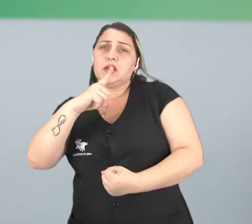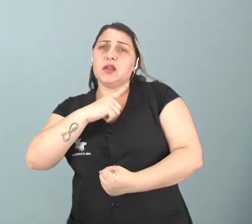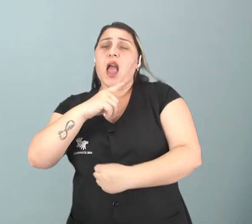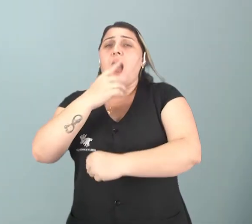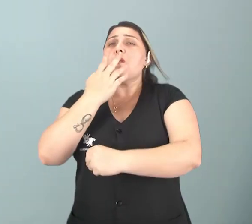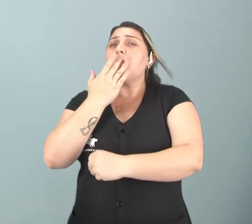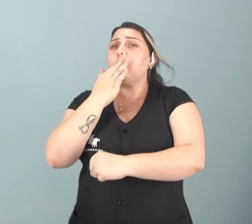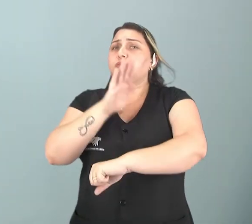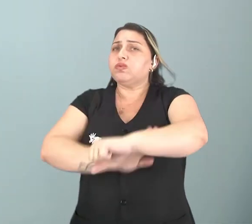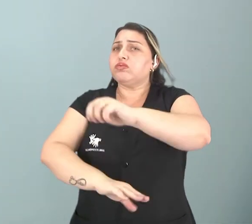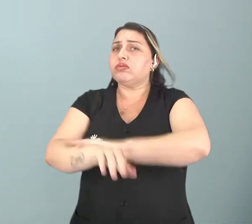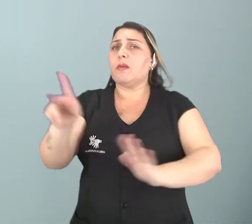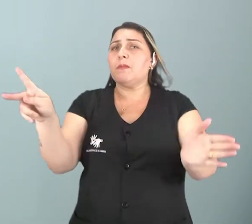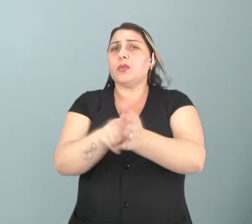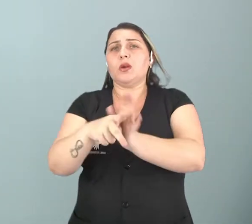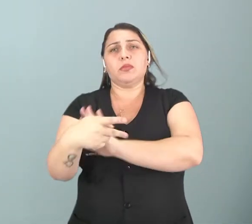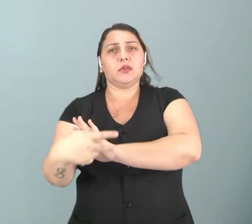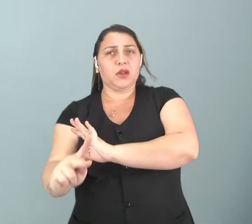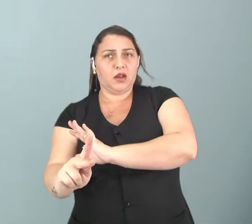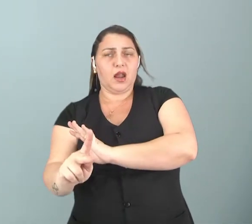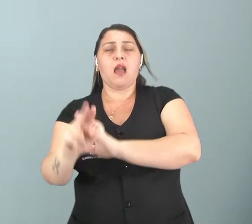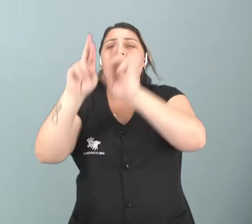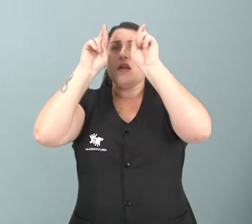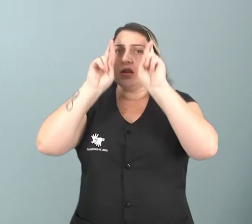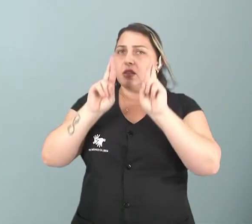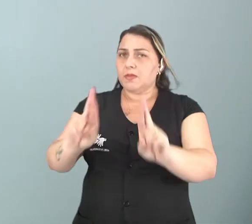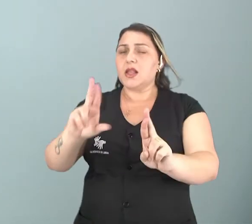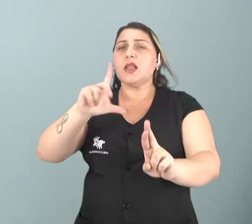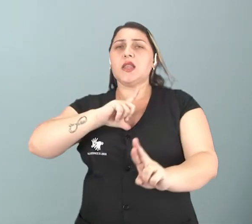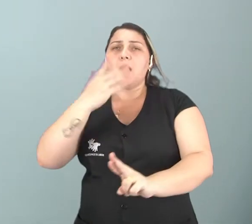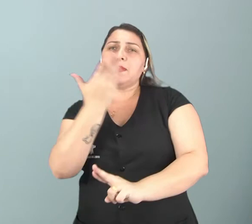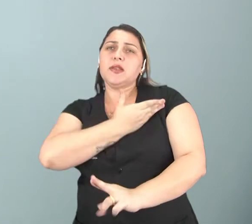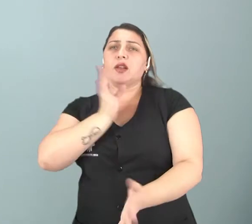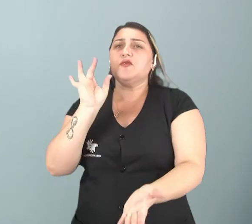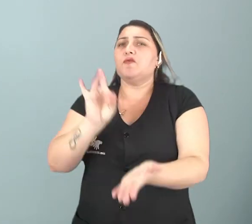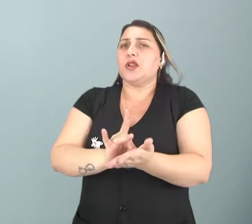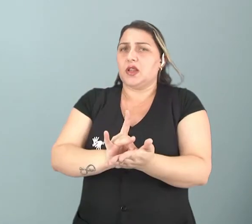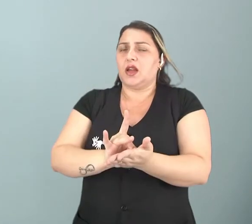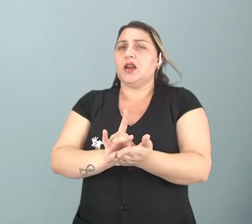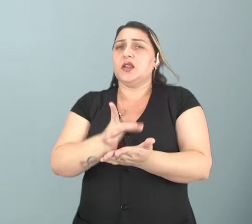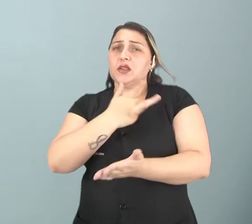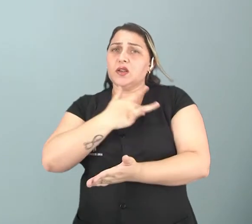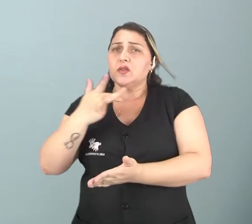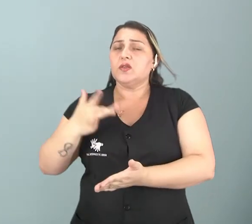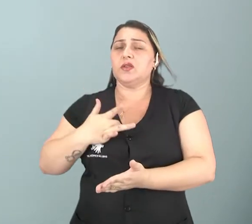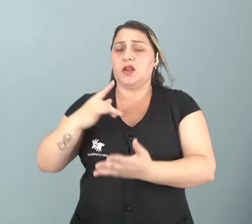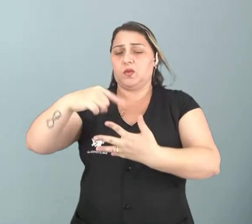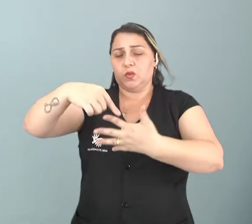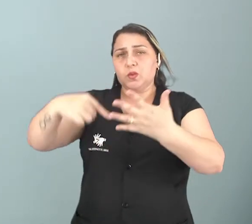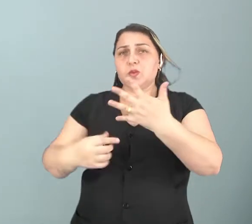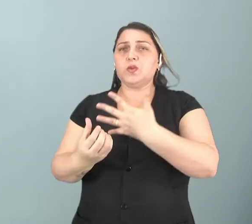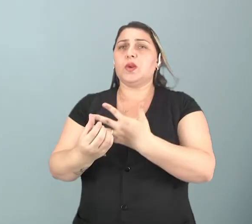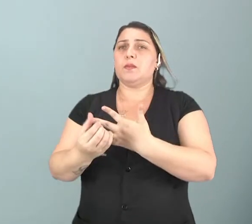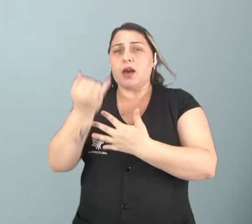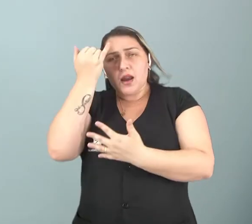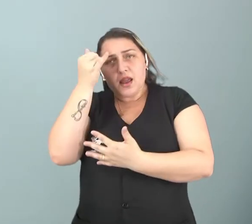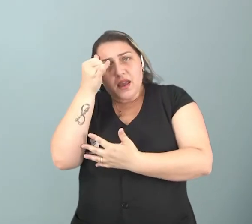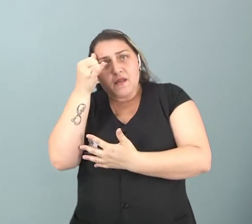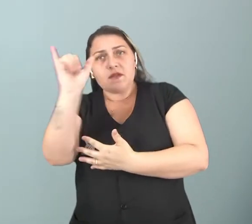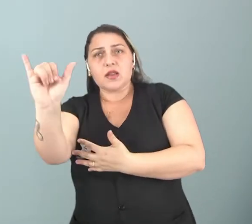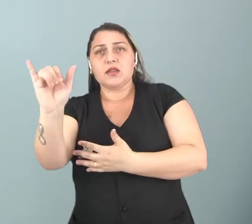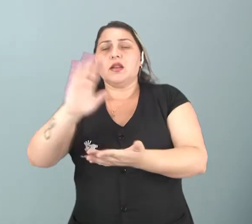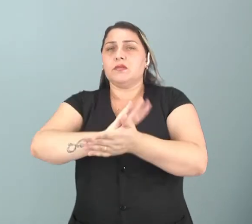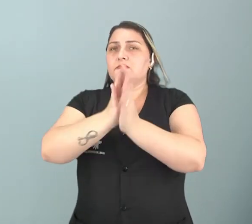cor da pele que ele tem, tá? Isso é respeitar, isso é ter uma amizade saudável. Esses foram os pontos para combater a